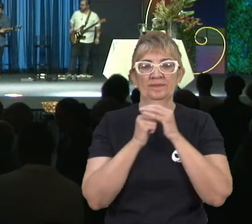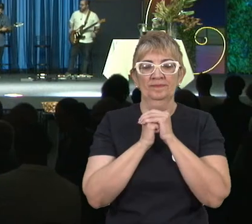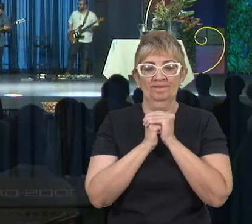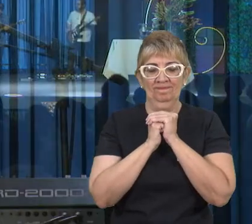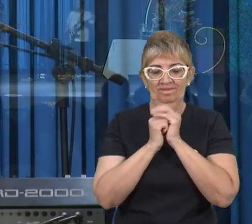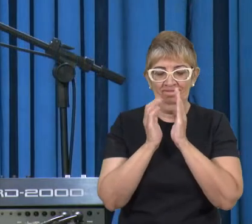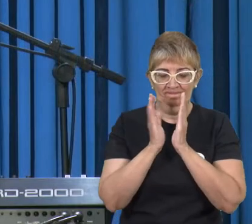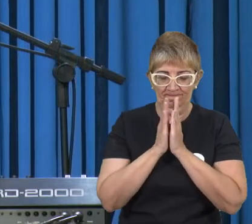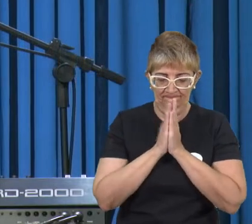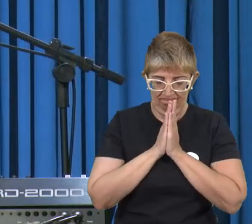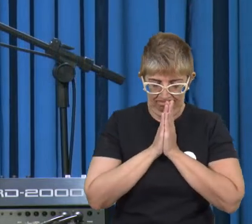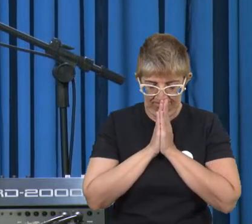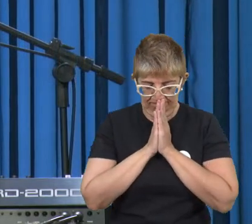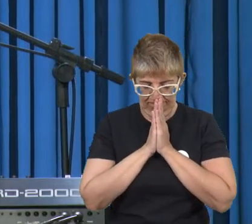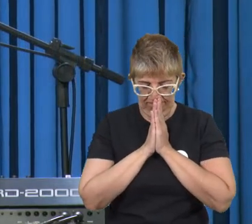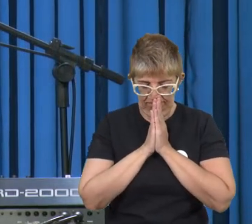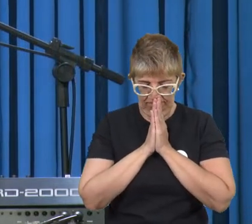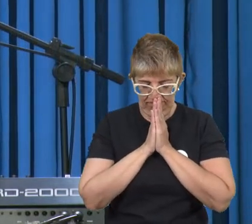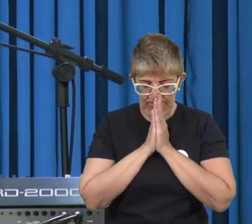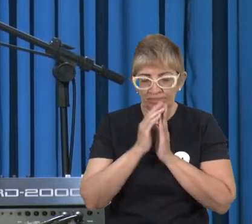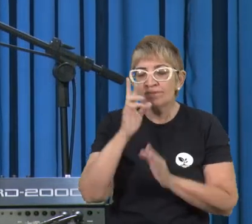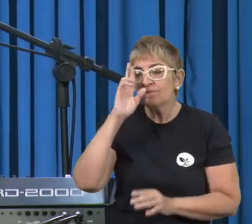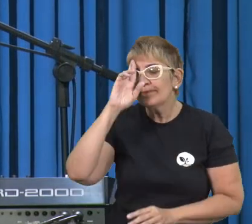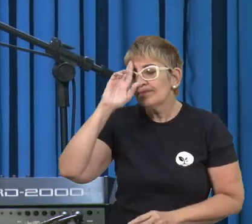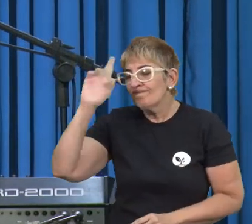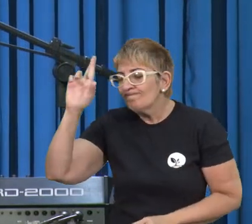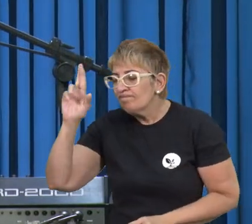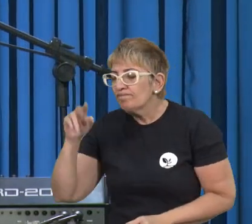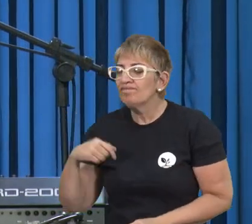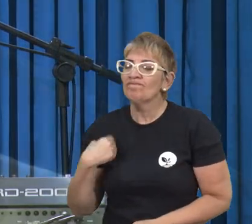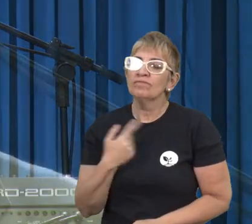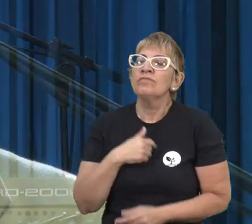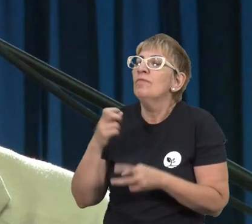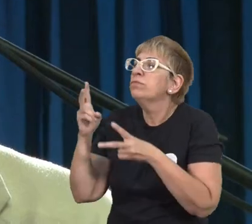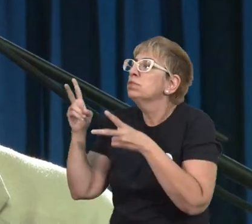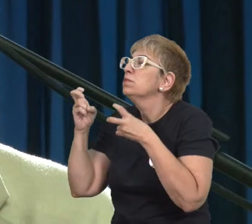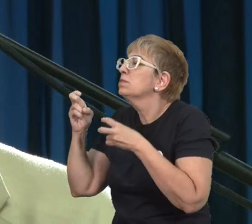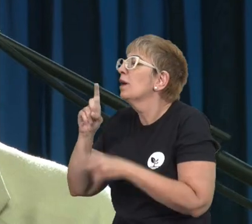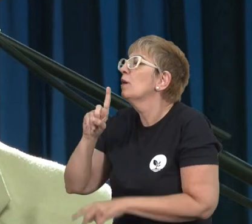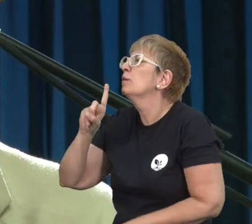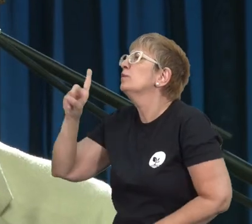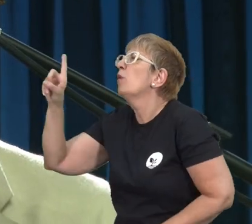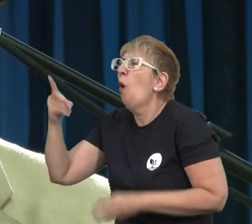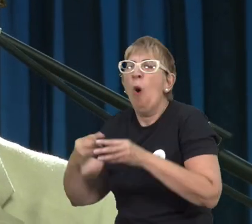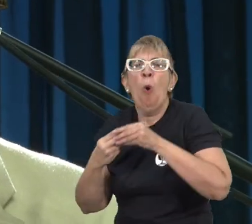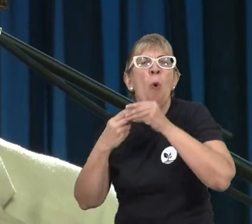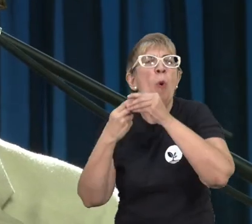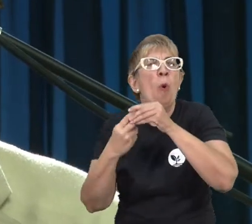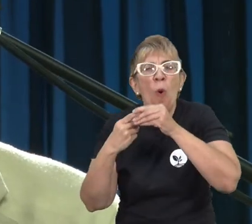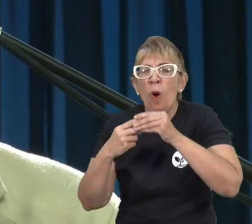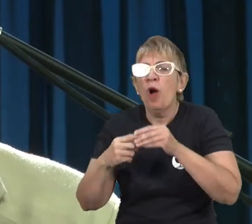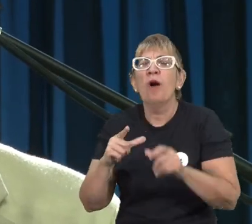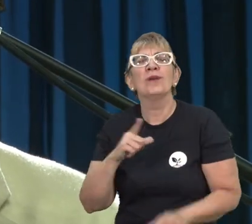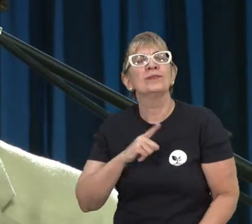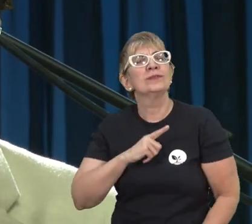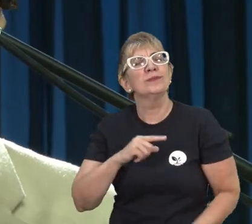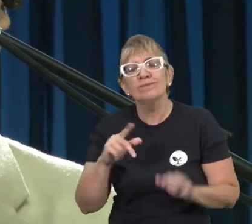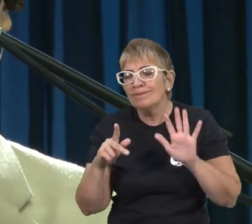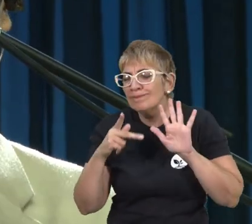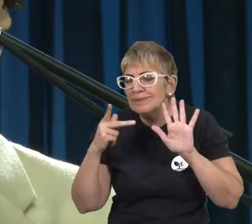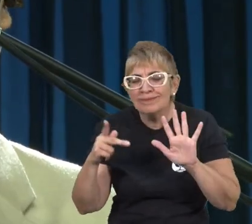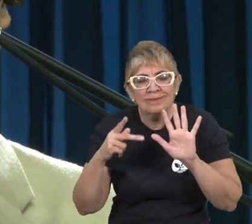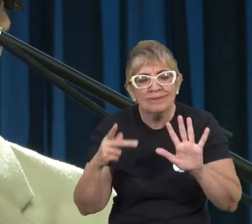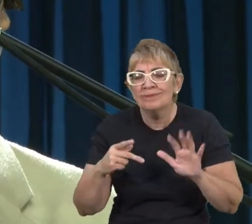Nós reconhecemos, só Tu tens as palavras de vida eterna, Senhor. Nós reconhecemos